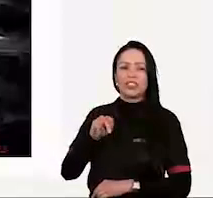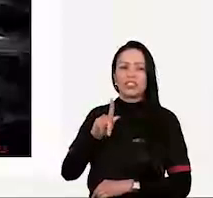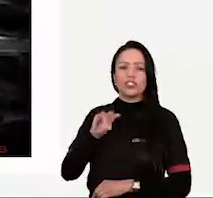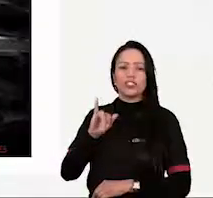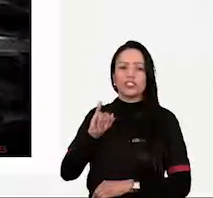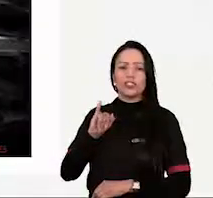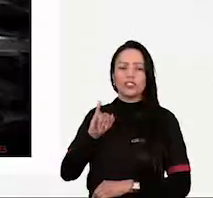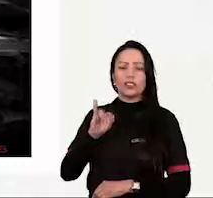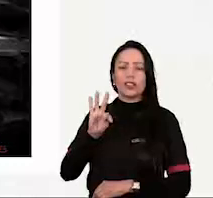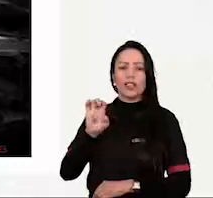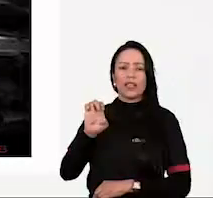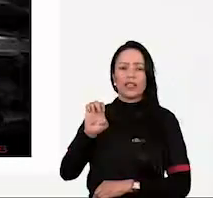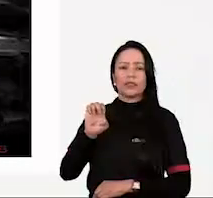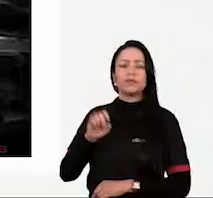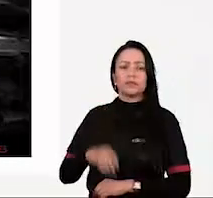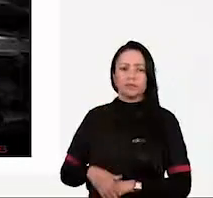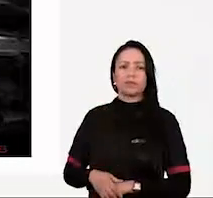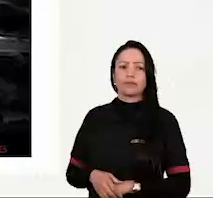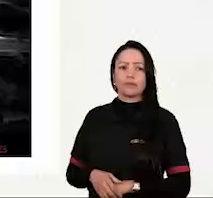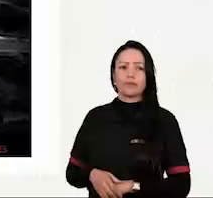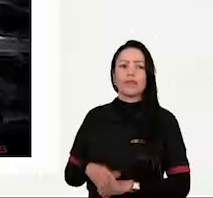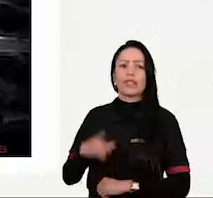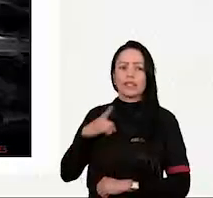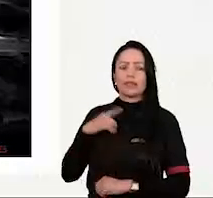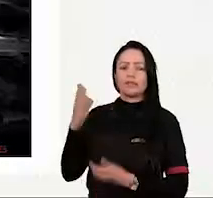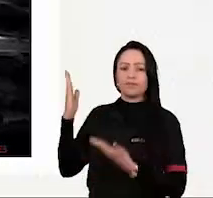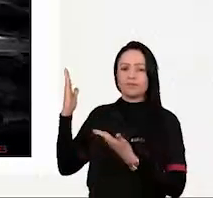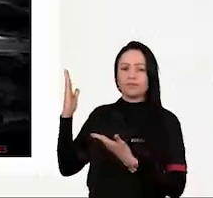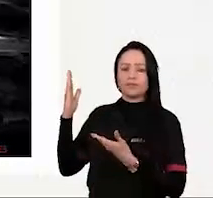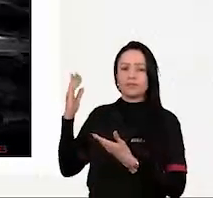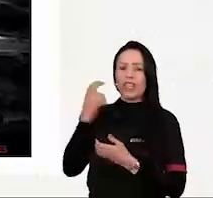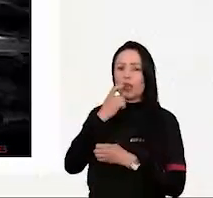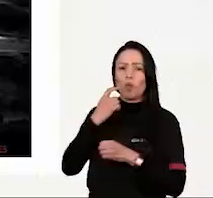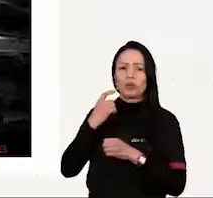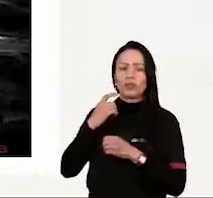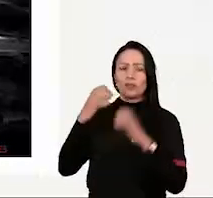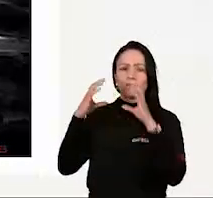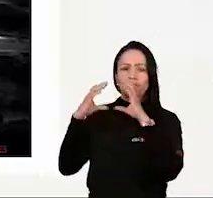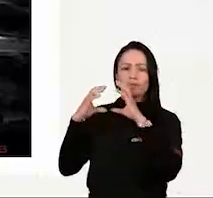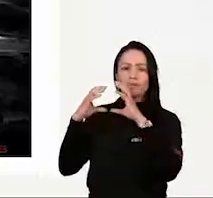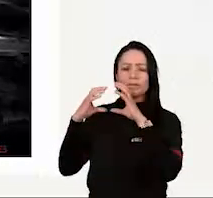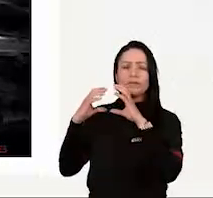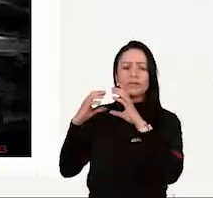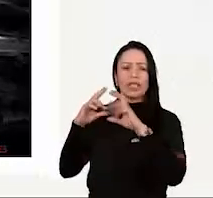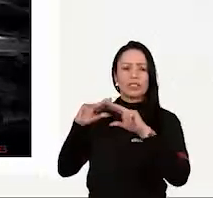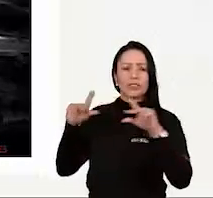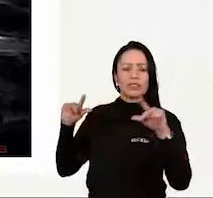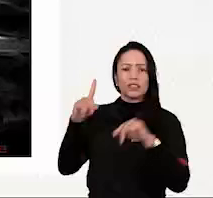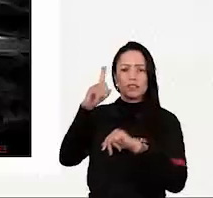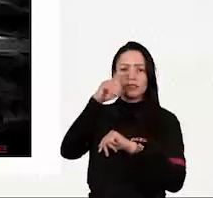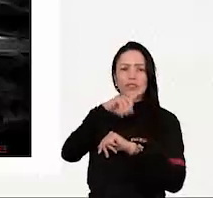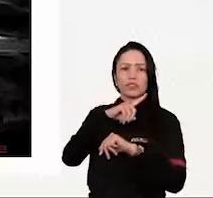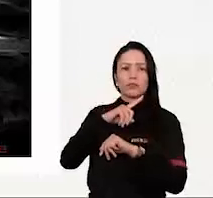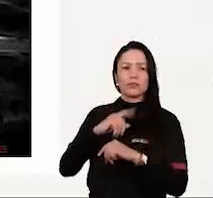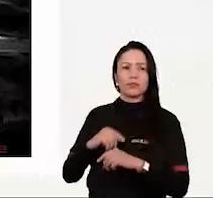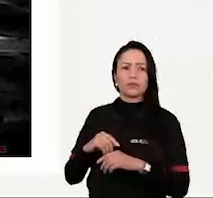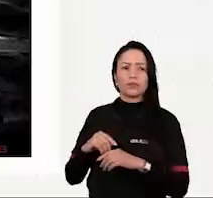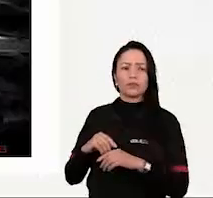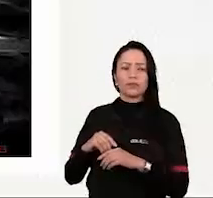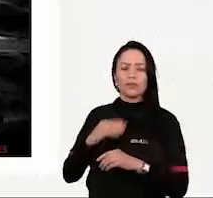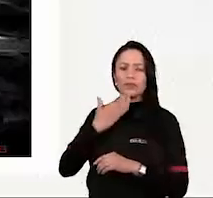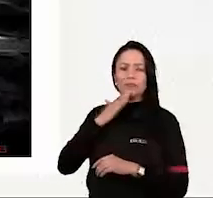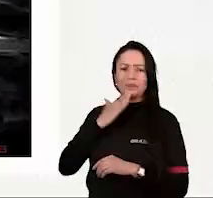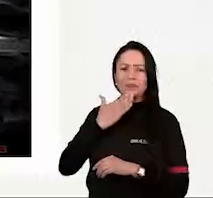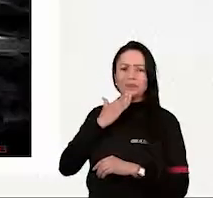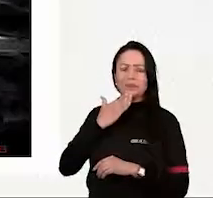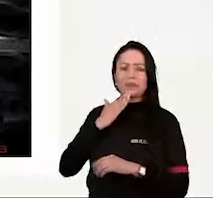realce, né? Ele tem o adelgaçamento ósseo da cavidade timpânica. Então, como ele tem adelgaçamento ósseo, isso já está com cara